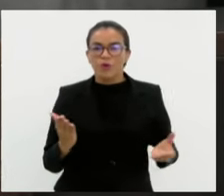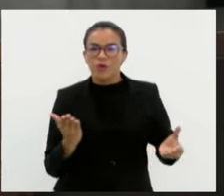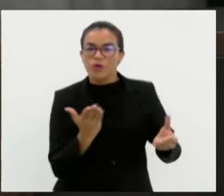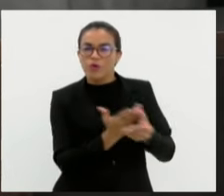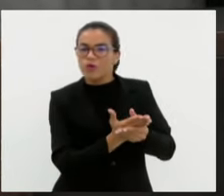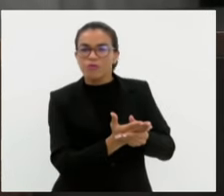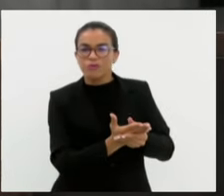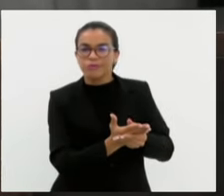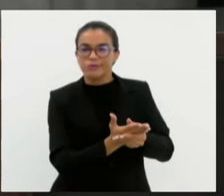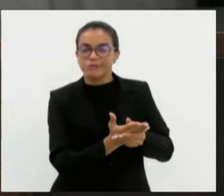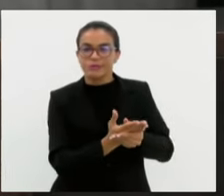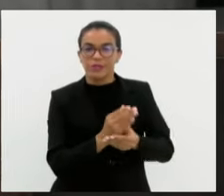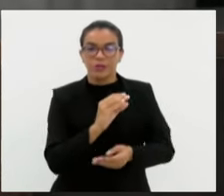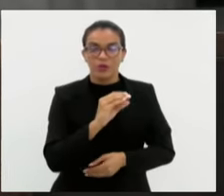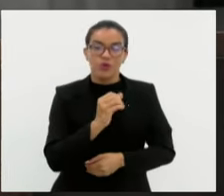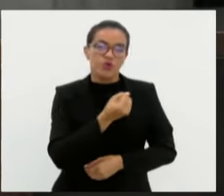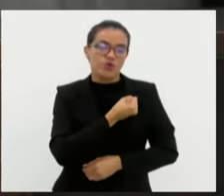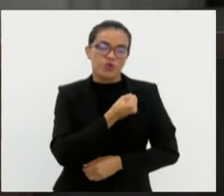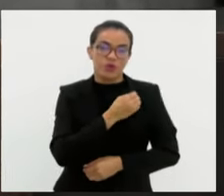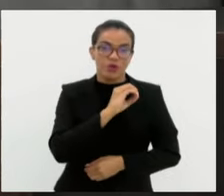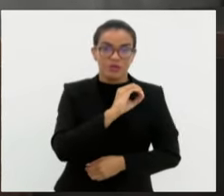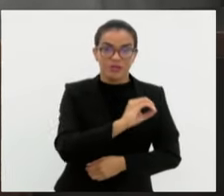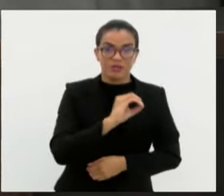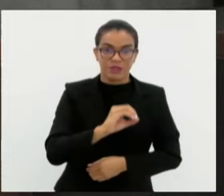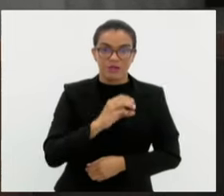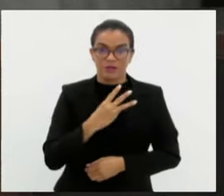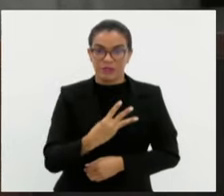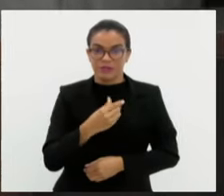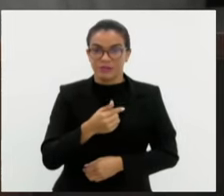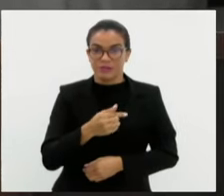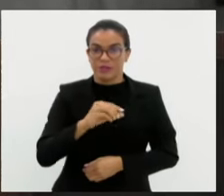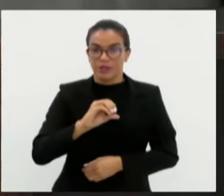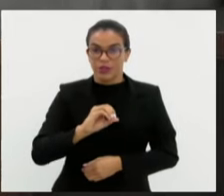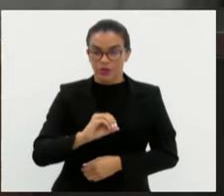processo número